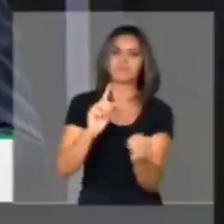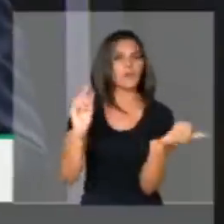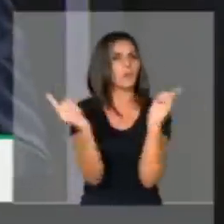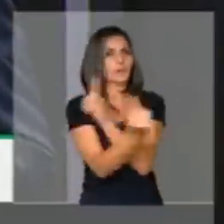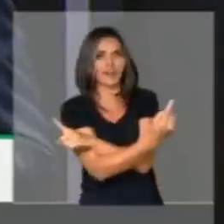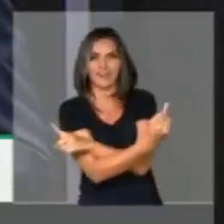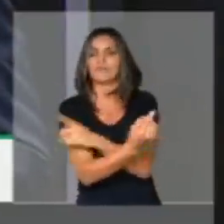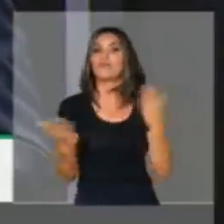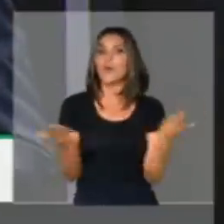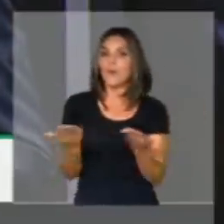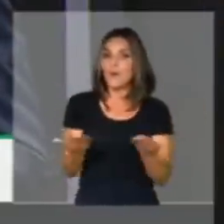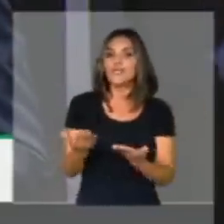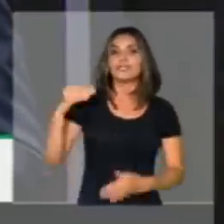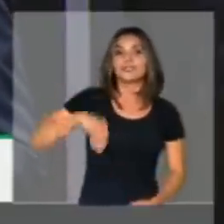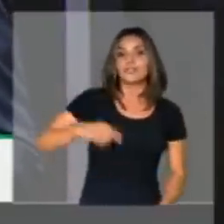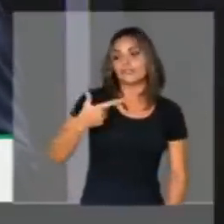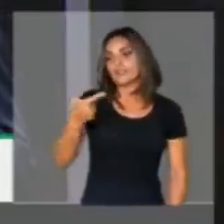contrário, hoje quem recebe